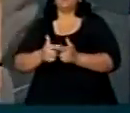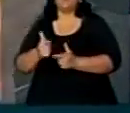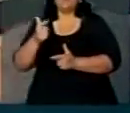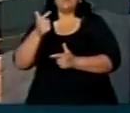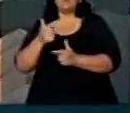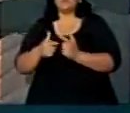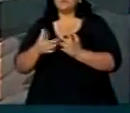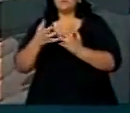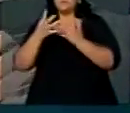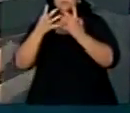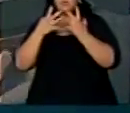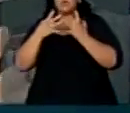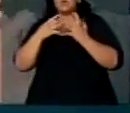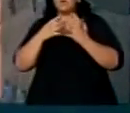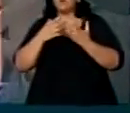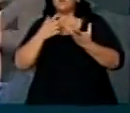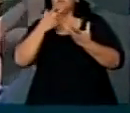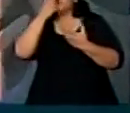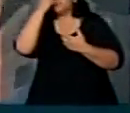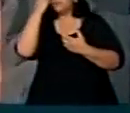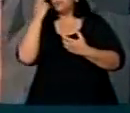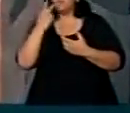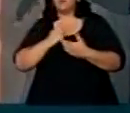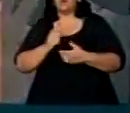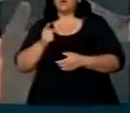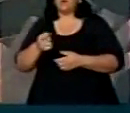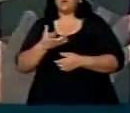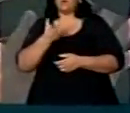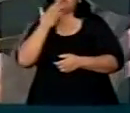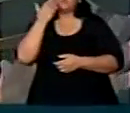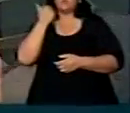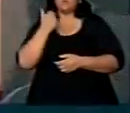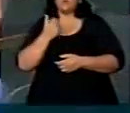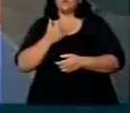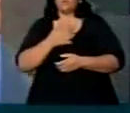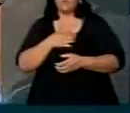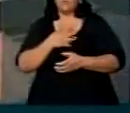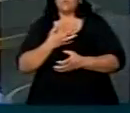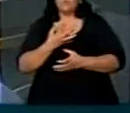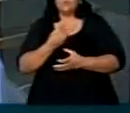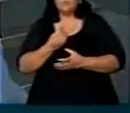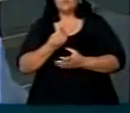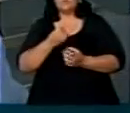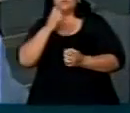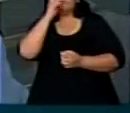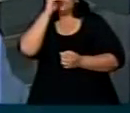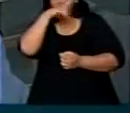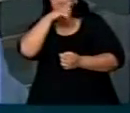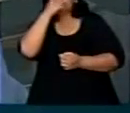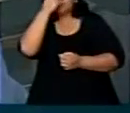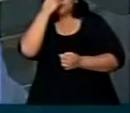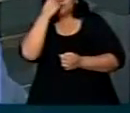financeira, barreira de língua. Então é uma questão que eu considero muito delicada. Queria saber a